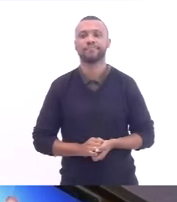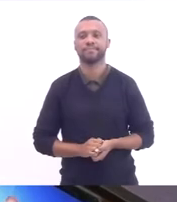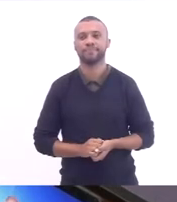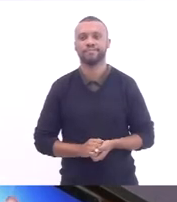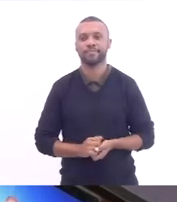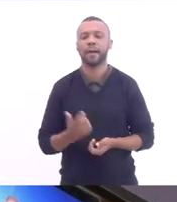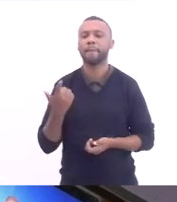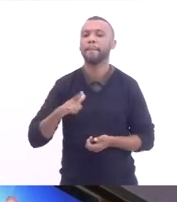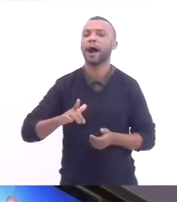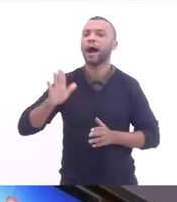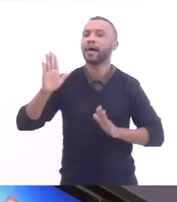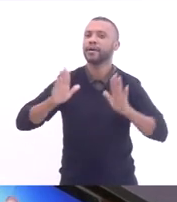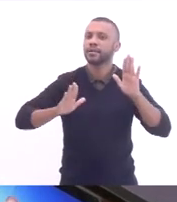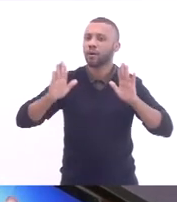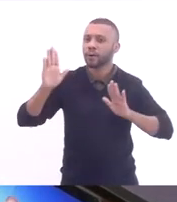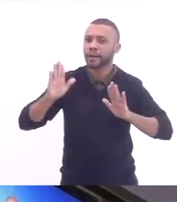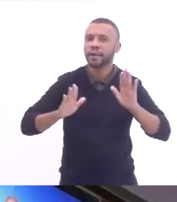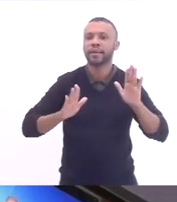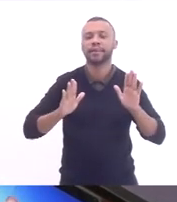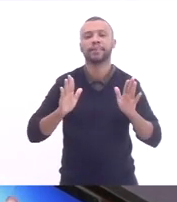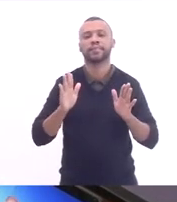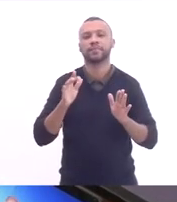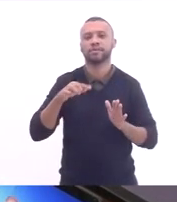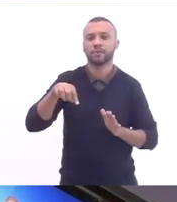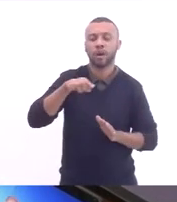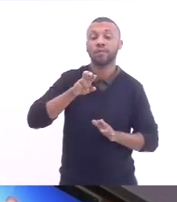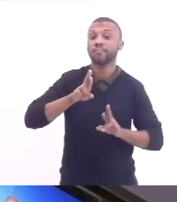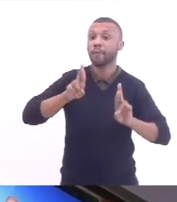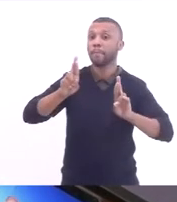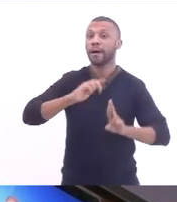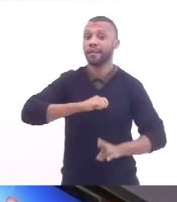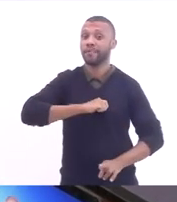Mais alguém, senhores auditores?